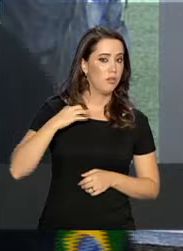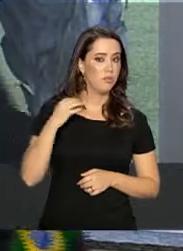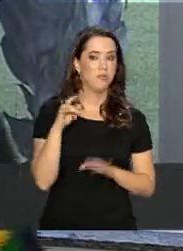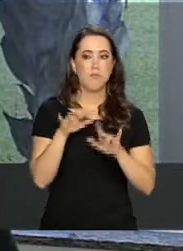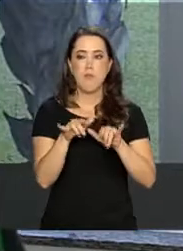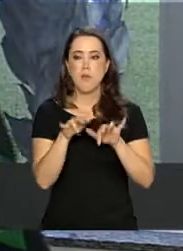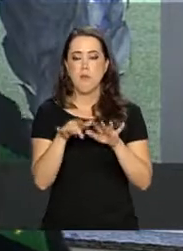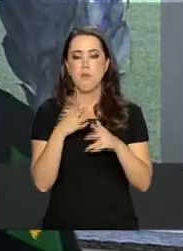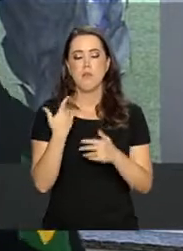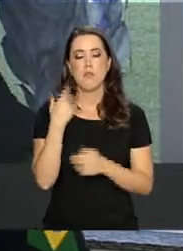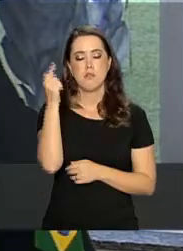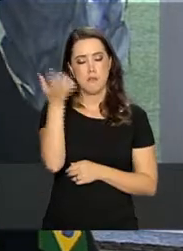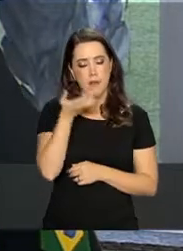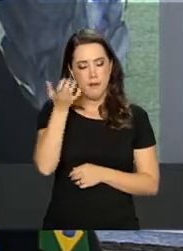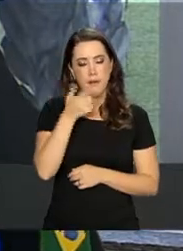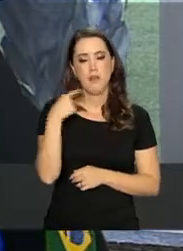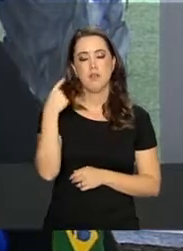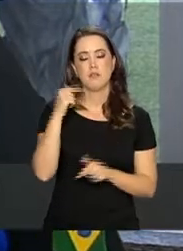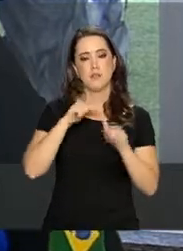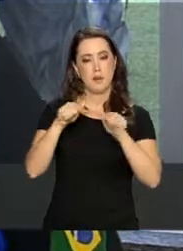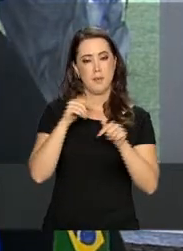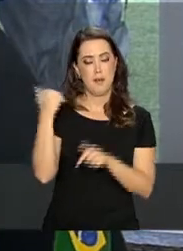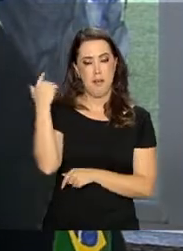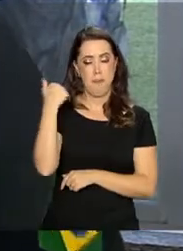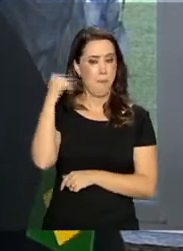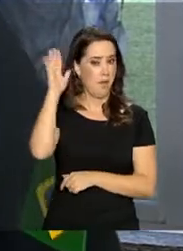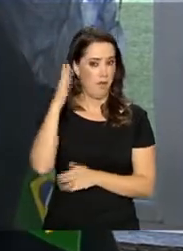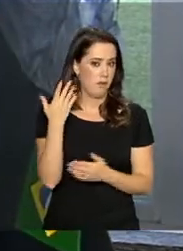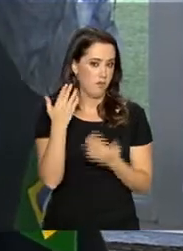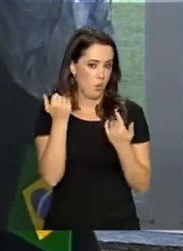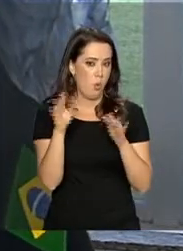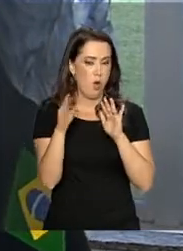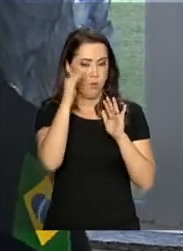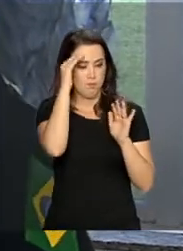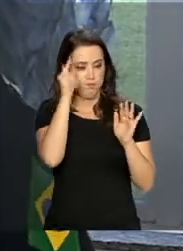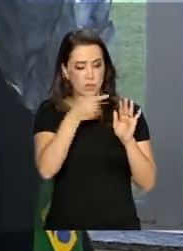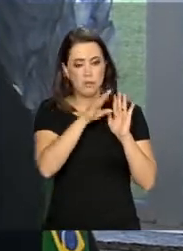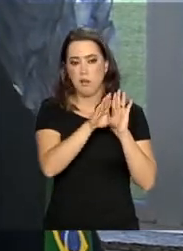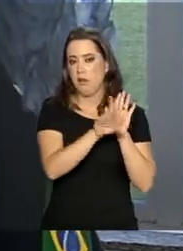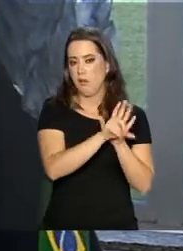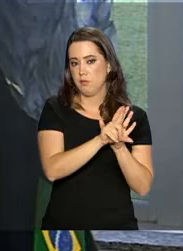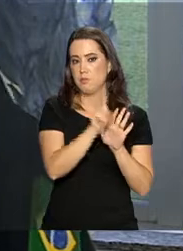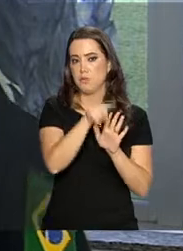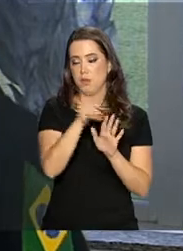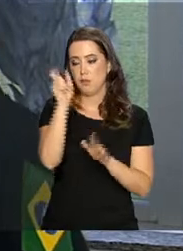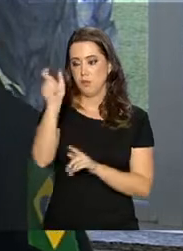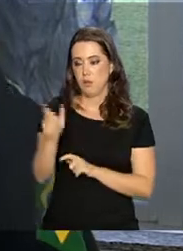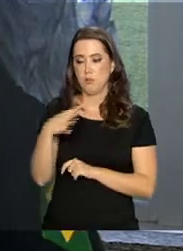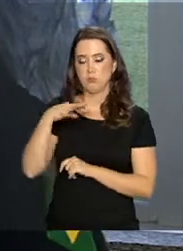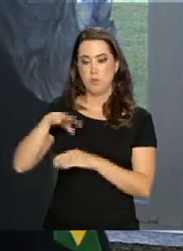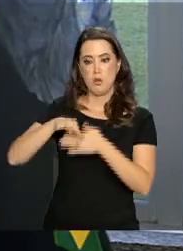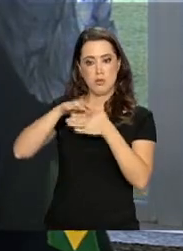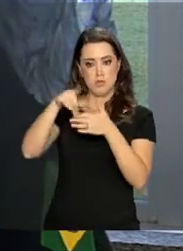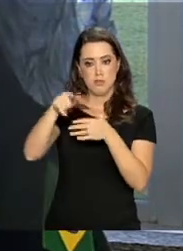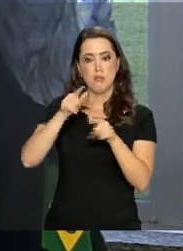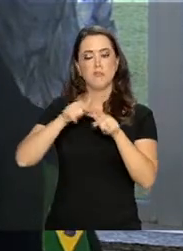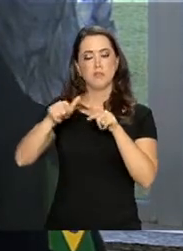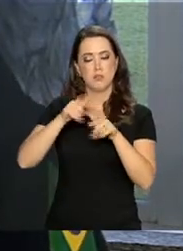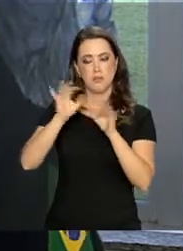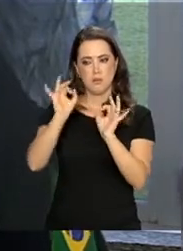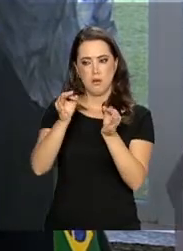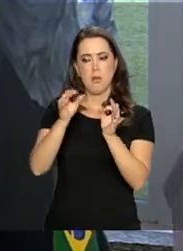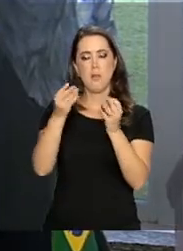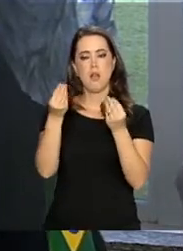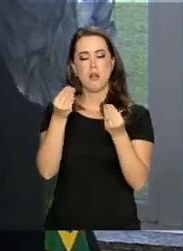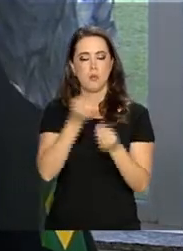de dados, conforme estipulado na lei, e aí o superintendente fará o planejamento operacional e, de acordo com o